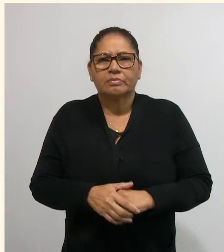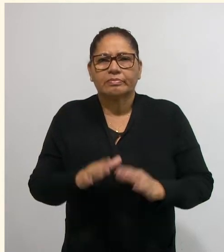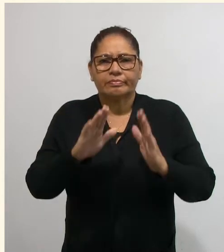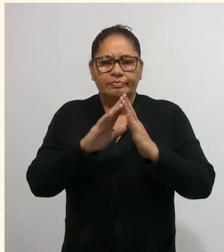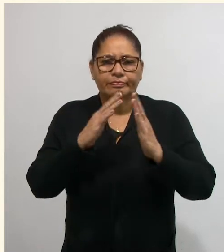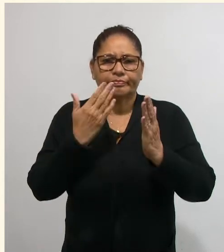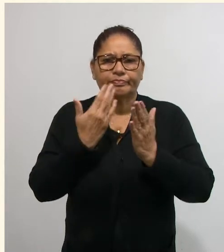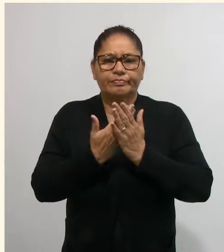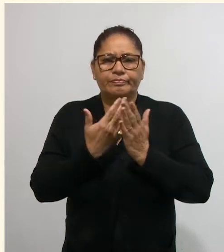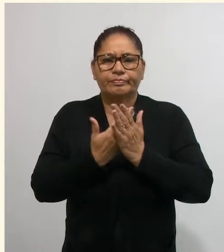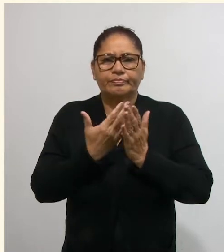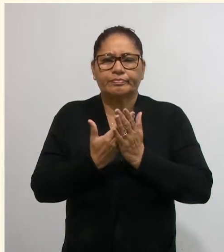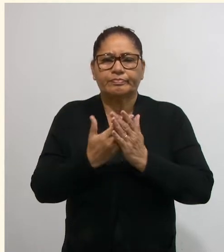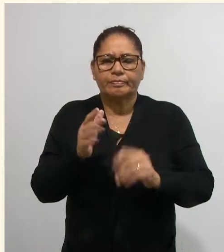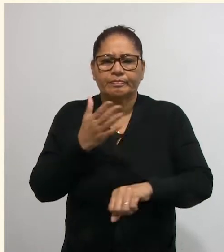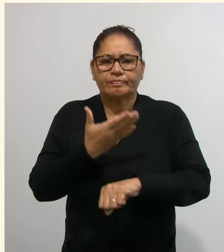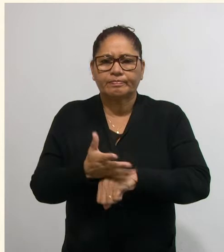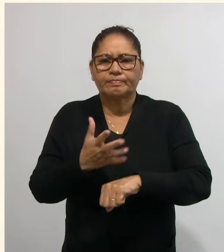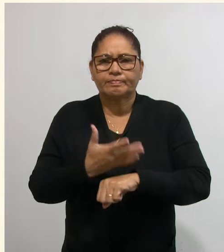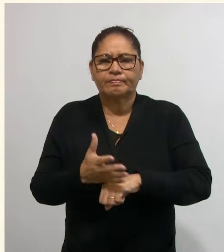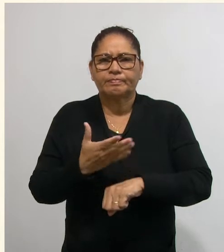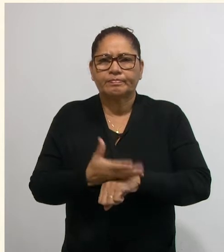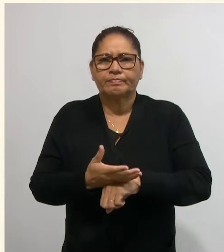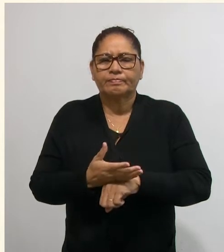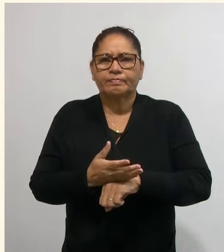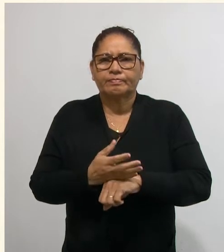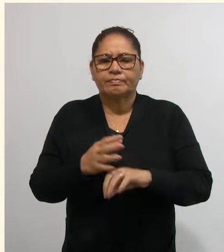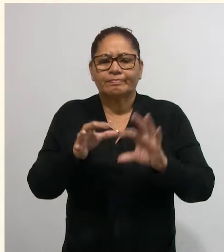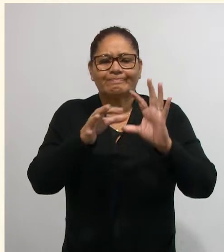escolar são práticas